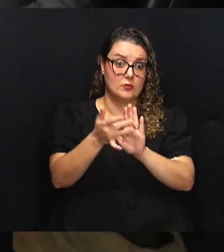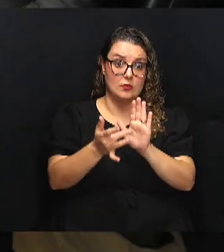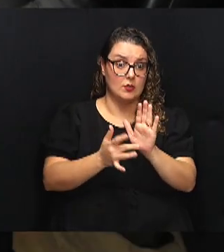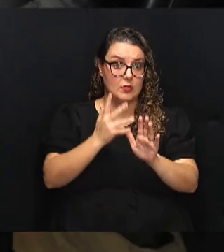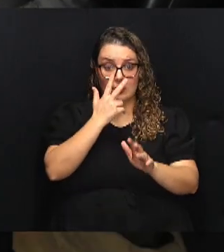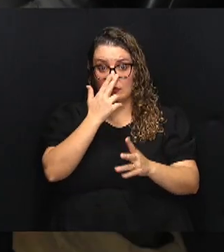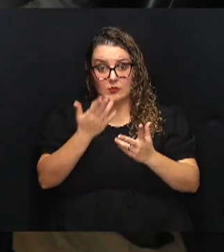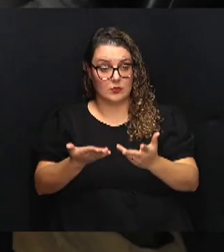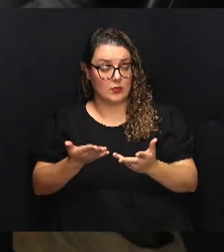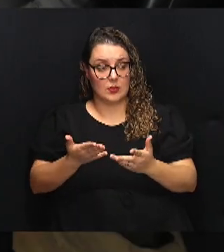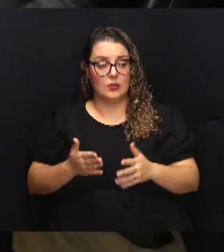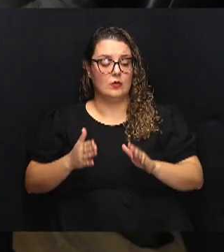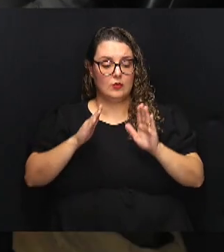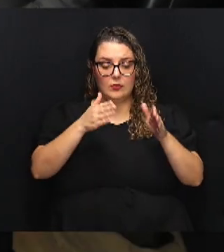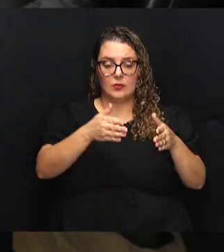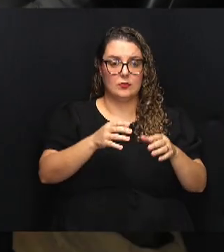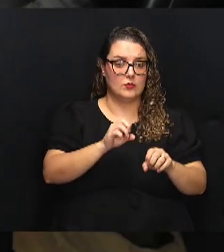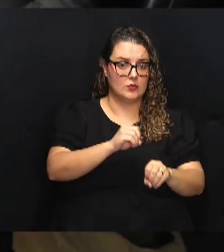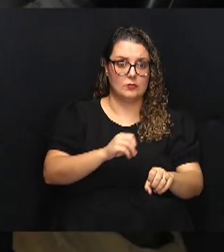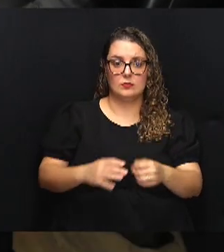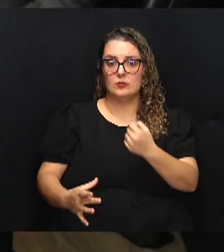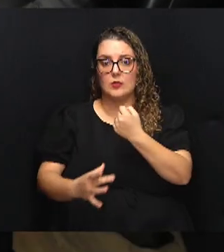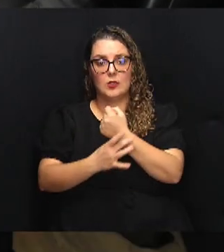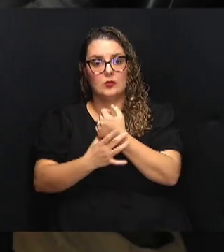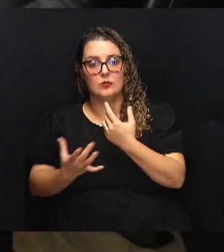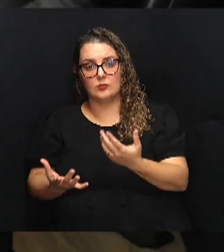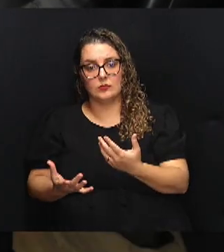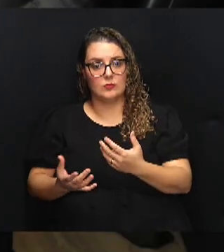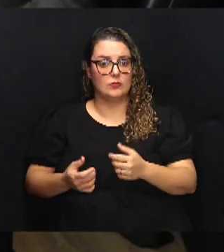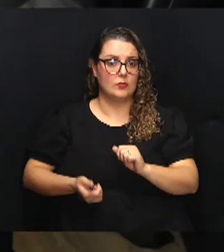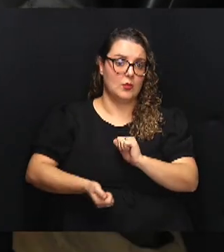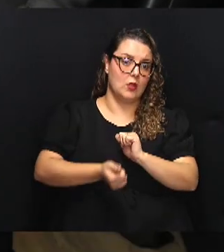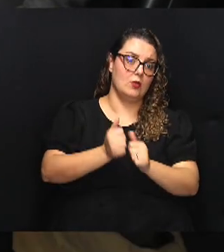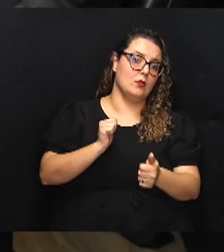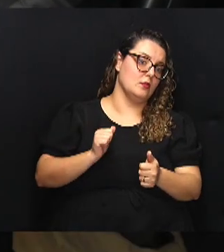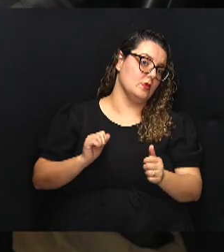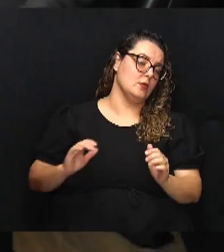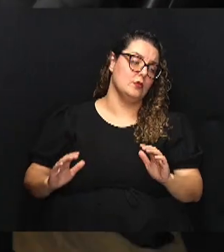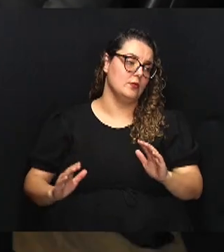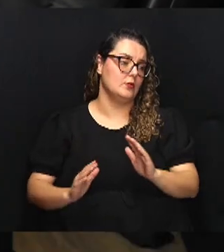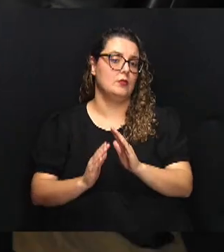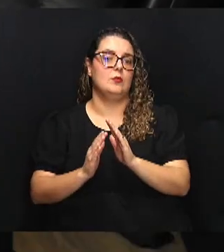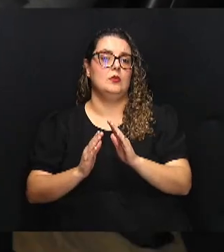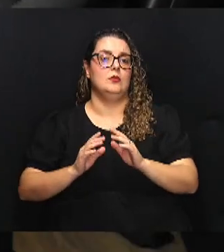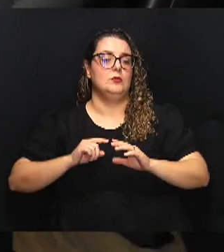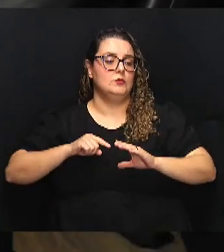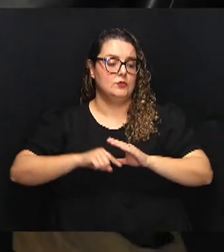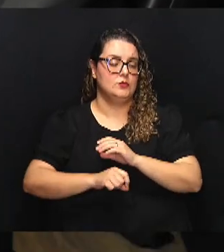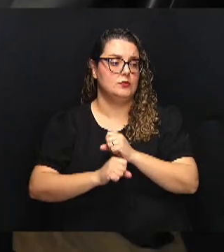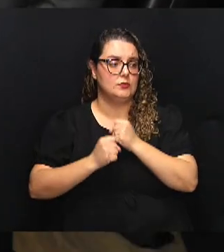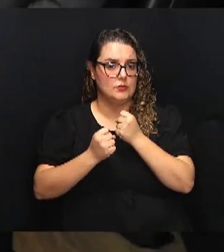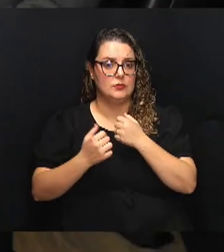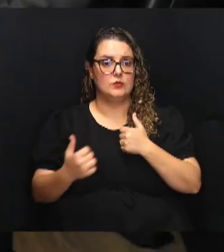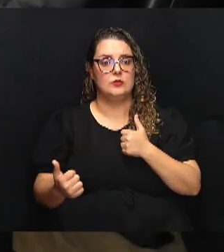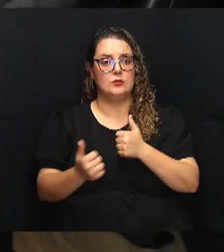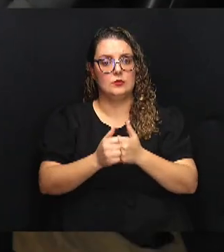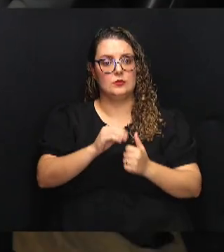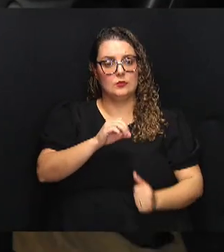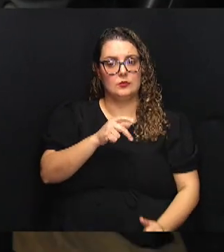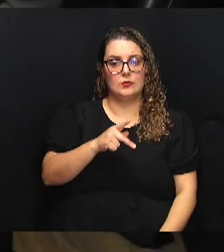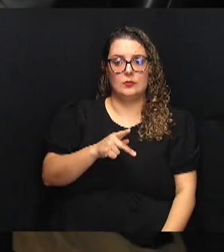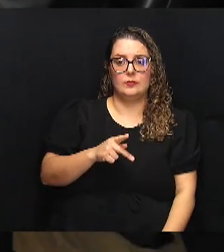com essa, com foco na educação, na segurança, no esporte, a frente parlamentar se intensificando com a proximidade da